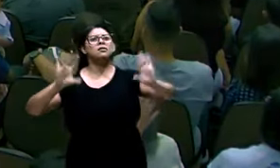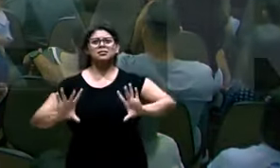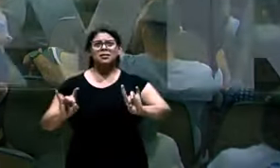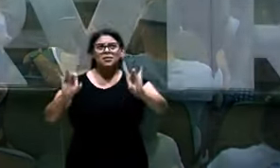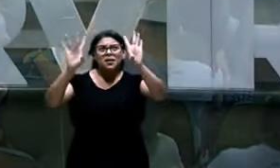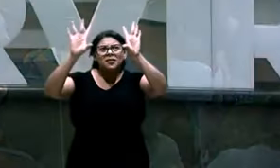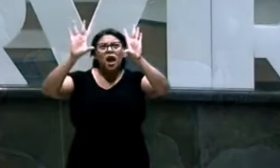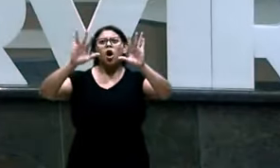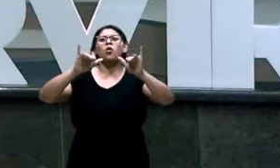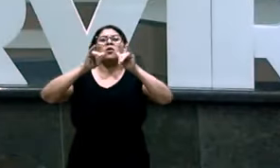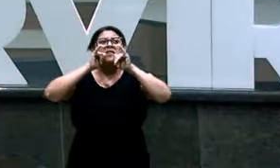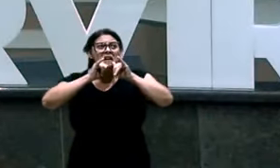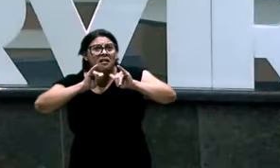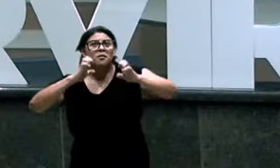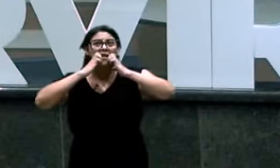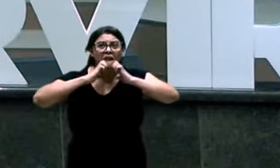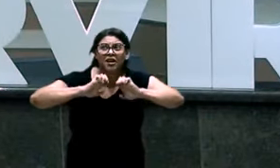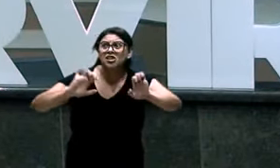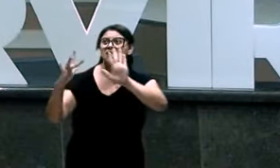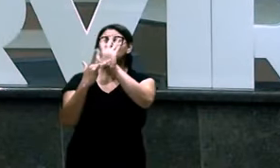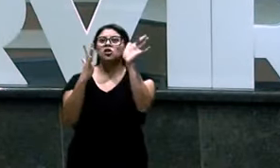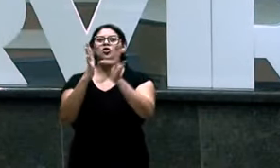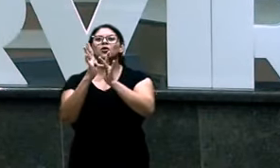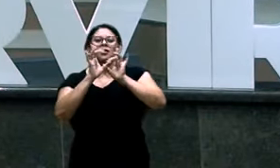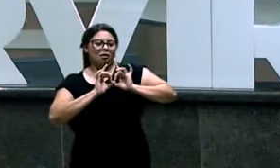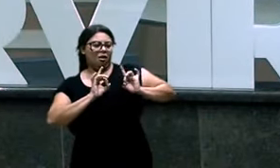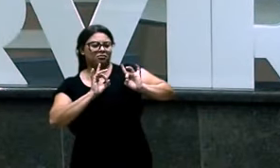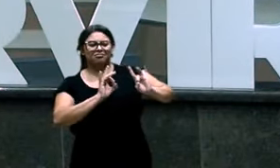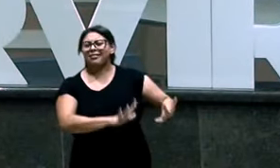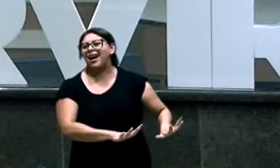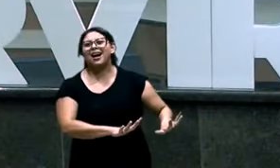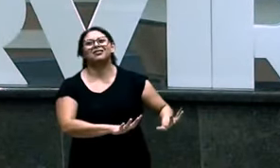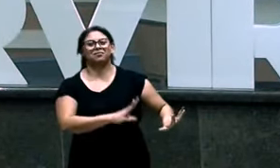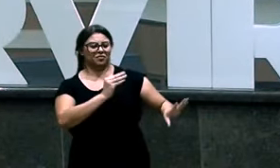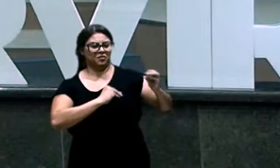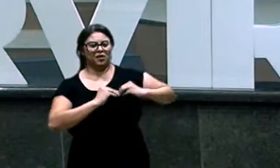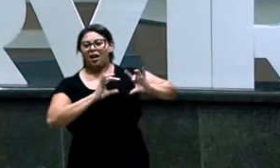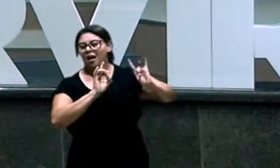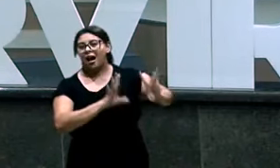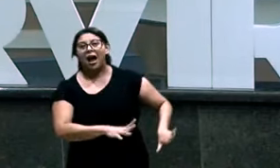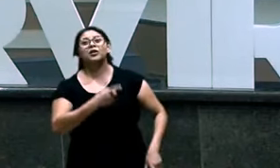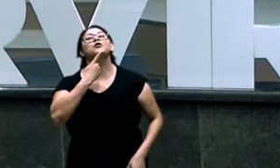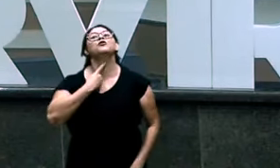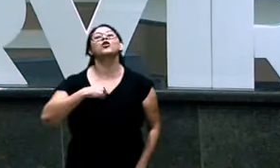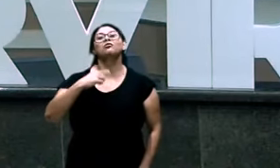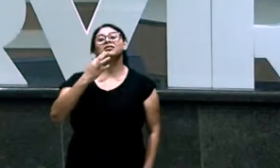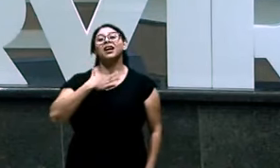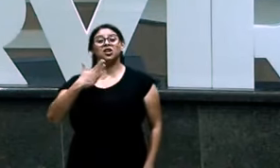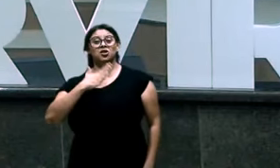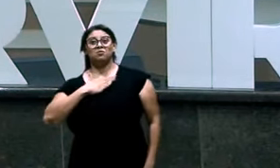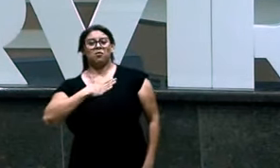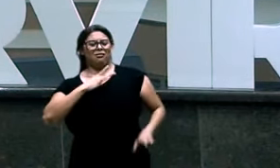que clama? Abra mão dos privilégios, abra mão dos direitos, e